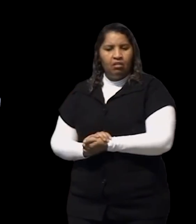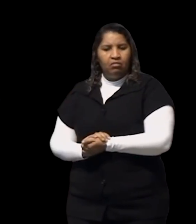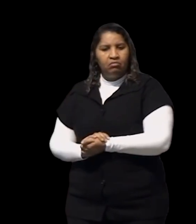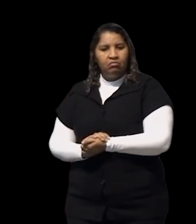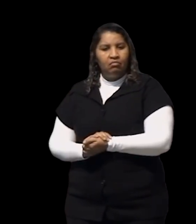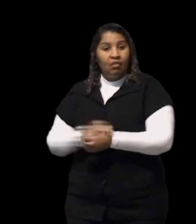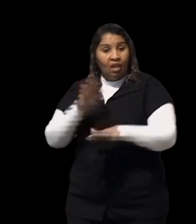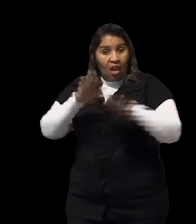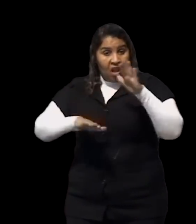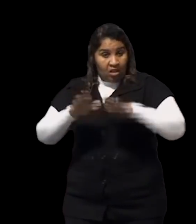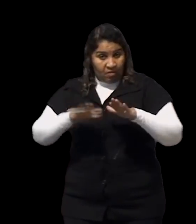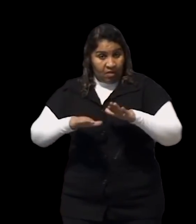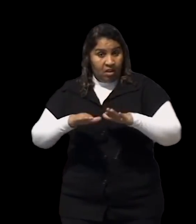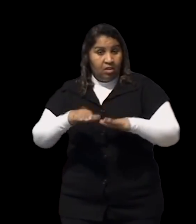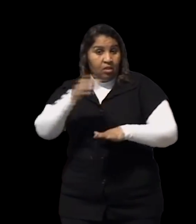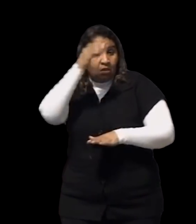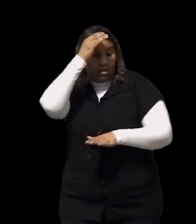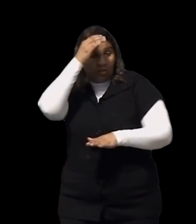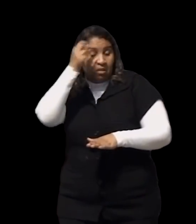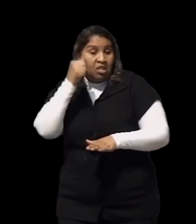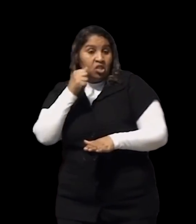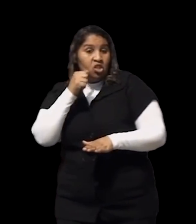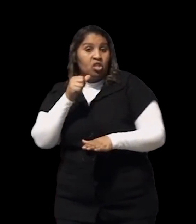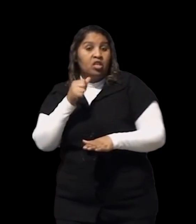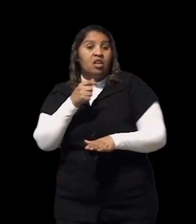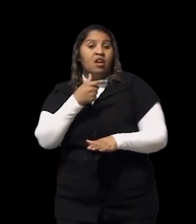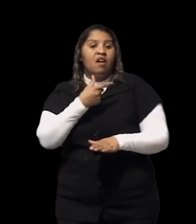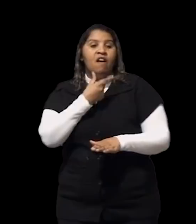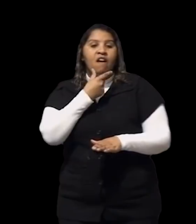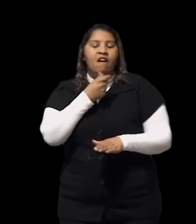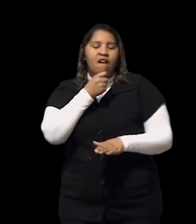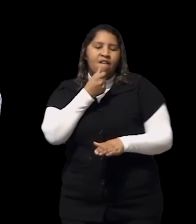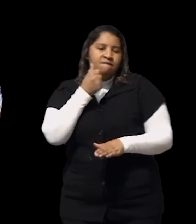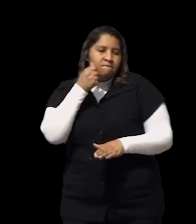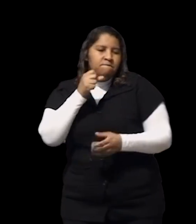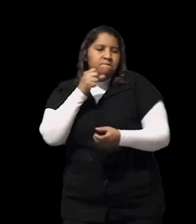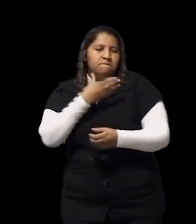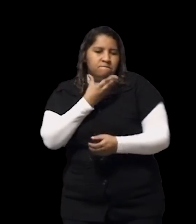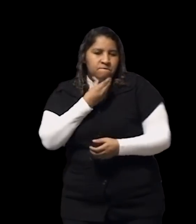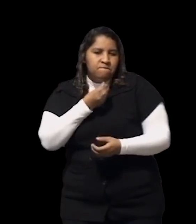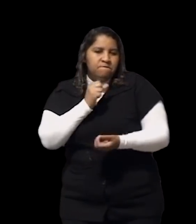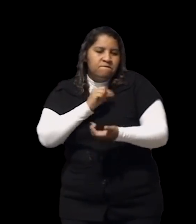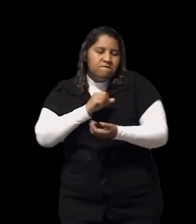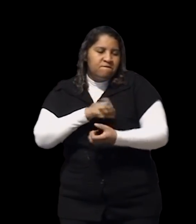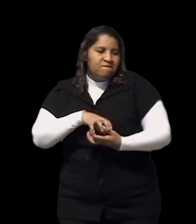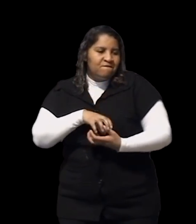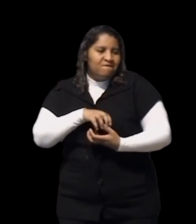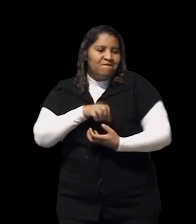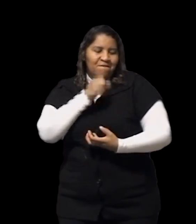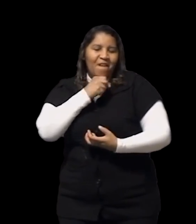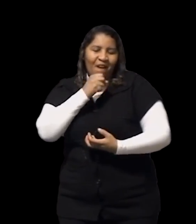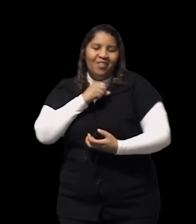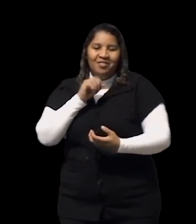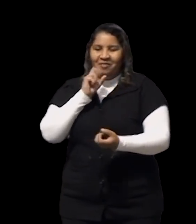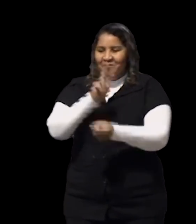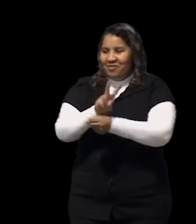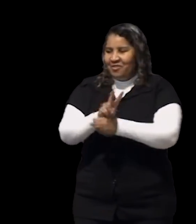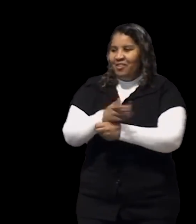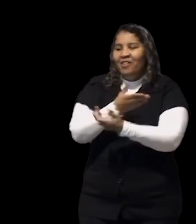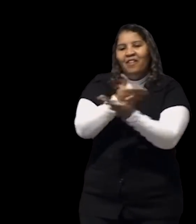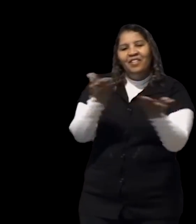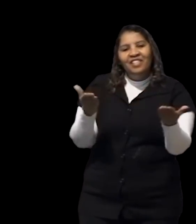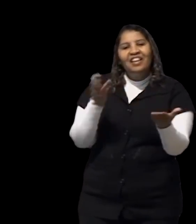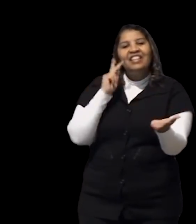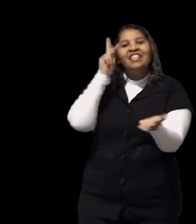mas que lançou para você a vovó uma palavra de derrota e você ficou nela e a Verdade querido é que